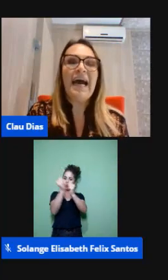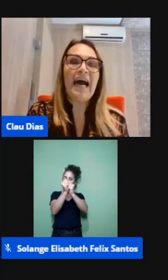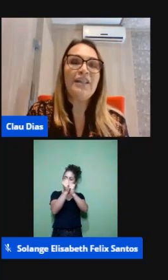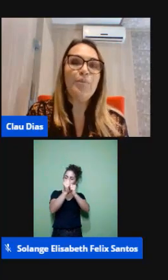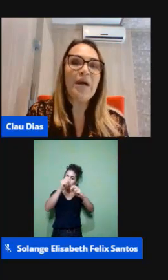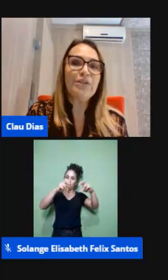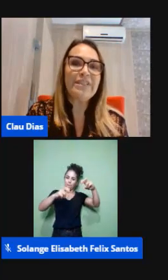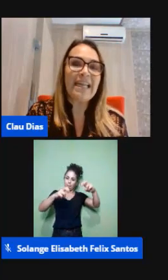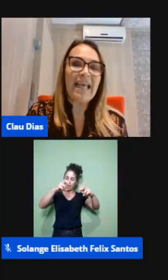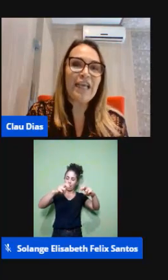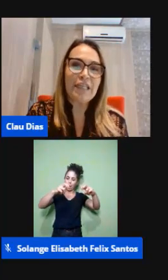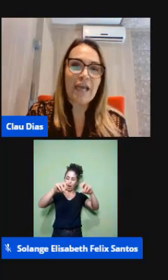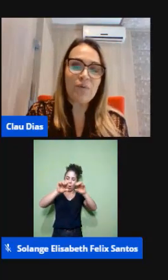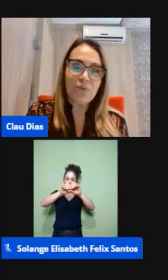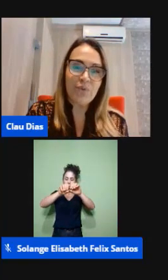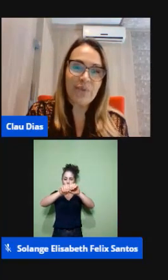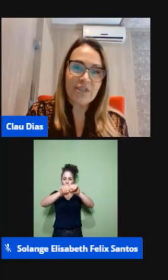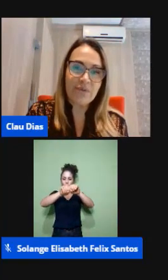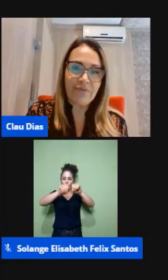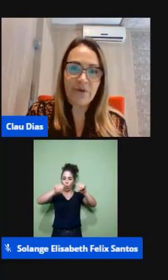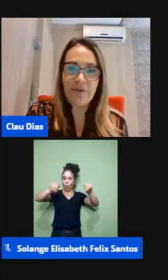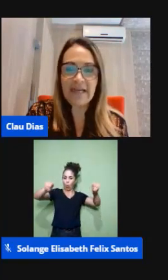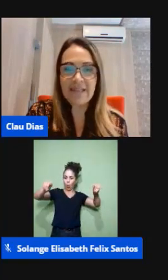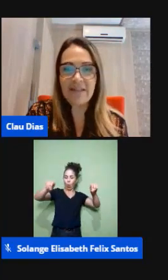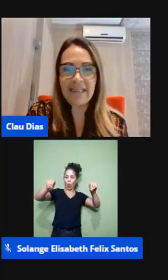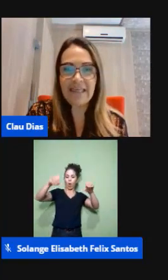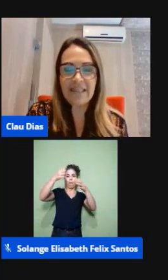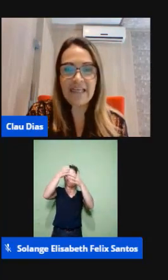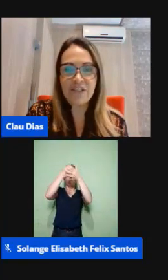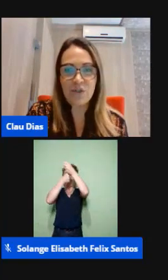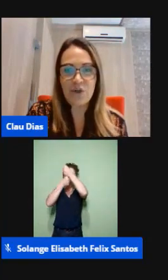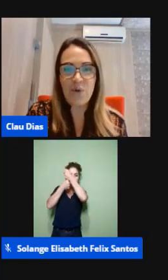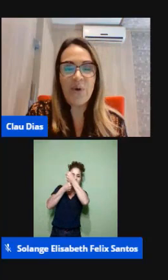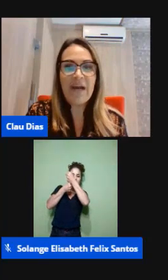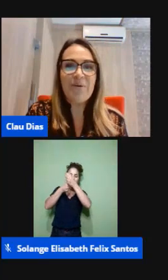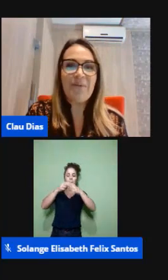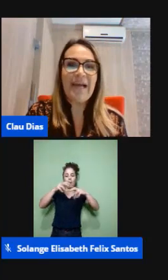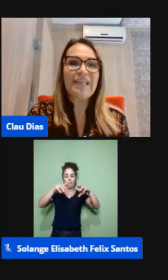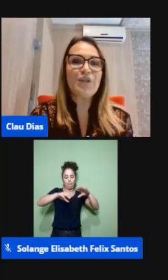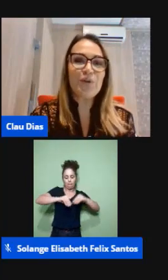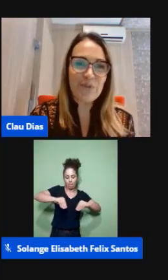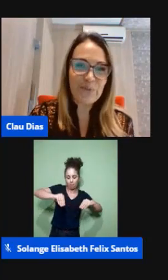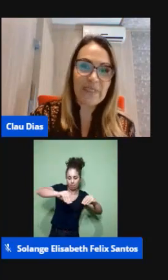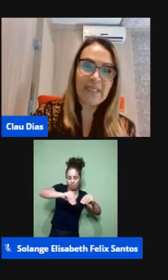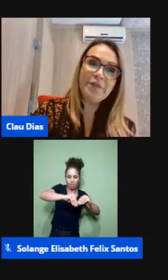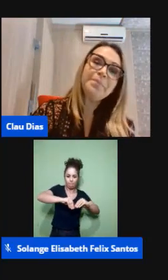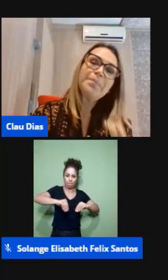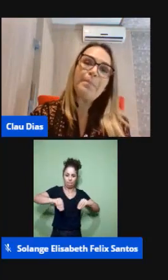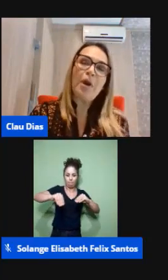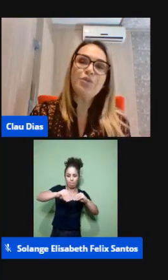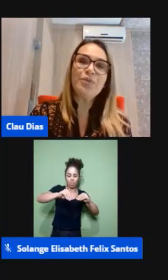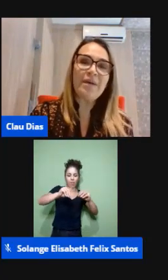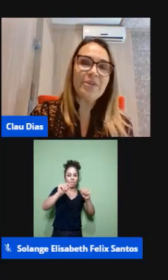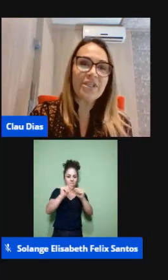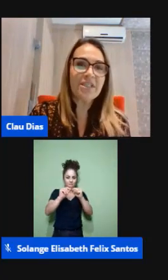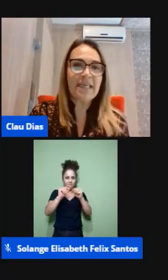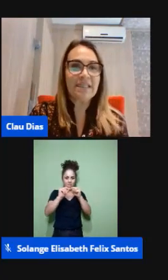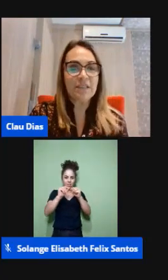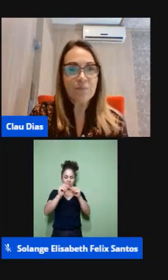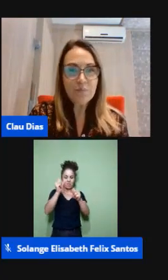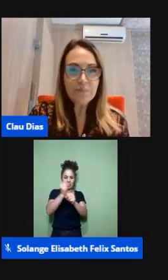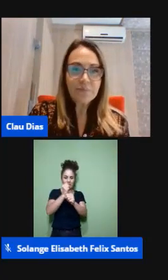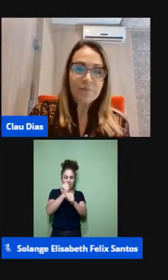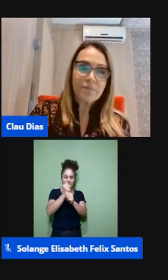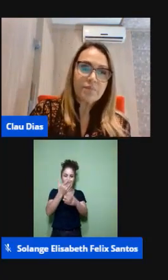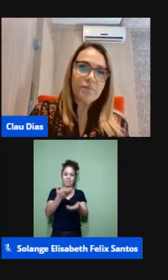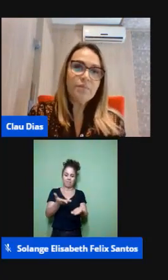pendurar, ali o banco de areia, né, com tudo isso que foi colocado ali, né, se tornou um lugar de construir. Pode mudar, por